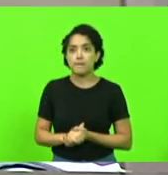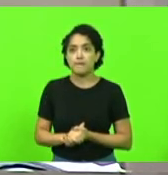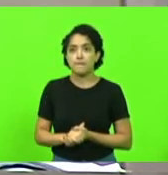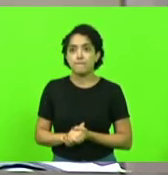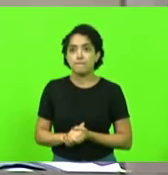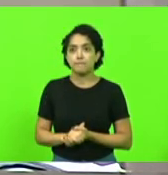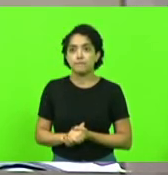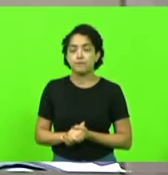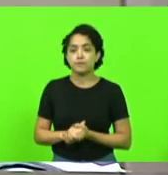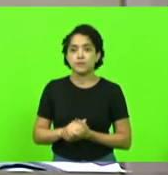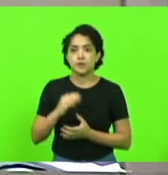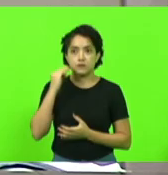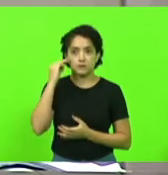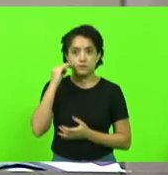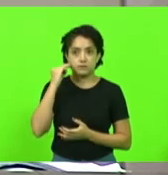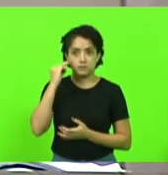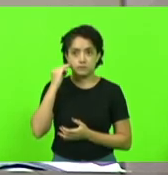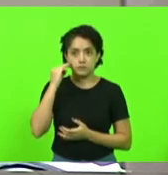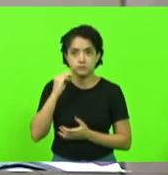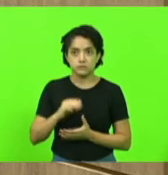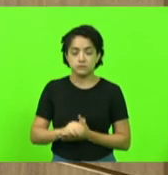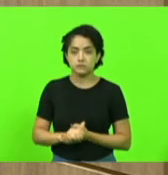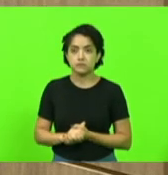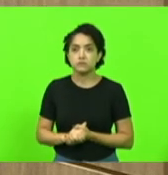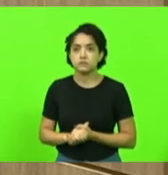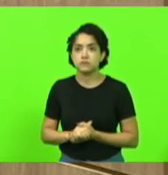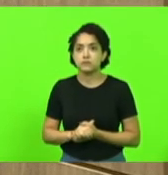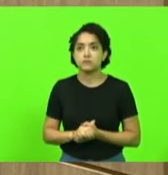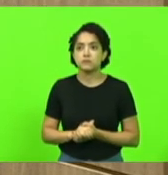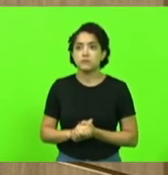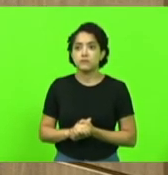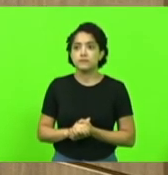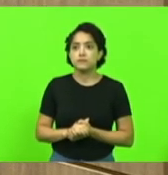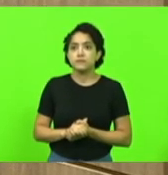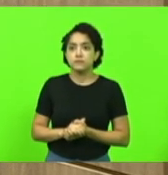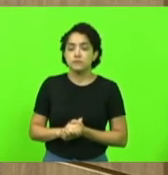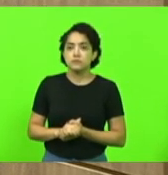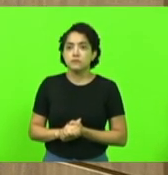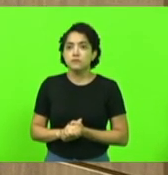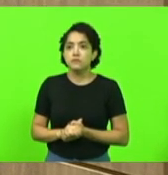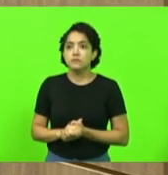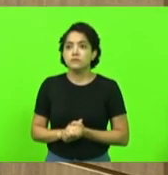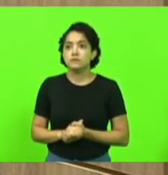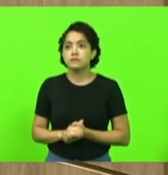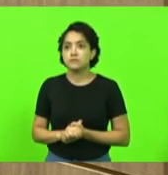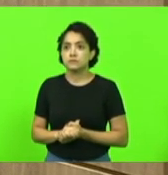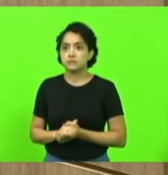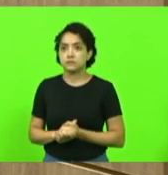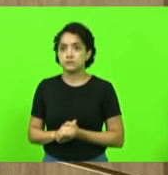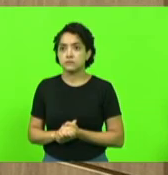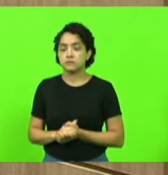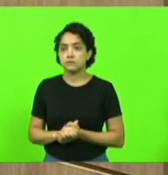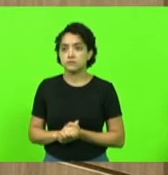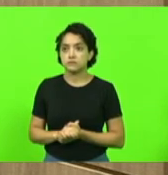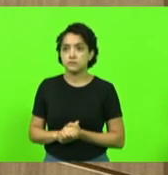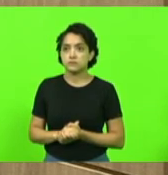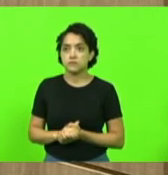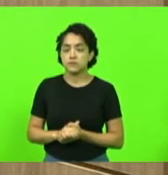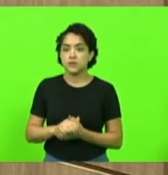Márcio Machado. Presidente, só uma questão de ordem. Questão não dá para ir abrir o... solicitava abrir o painel